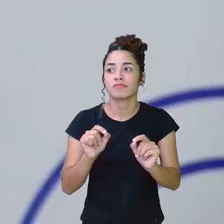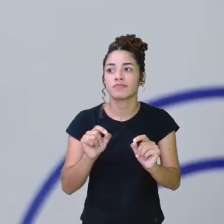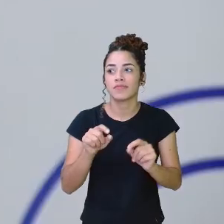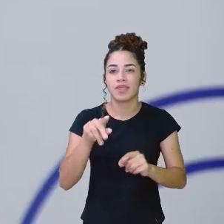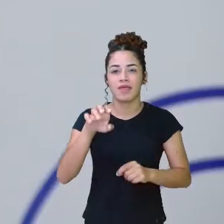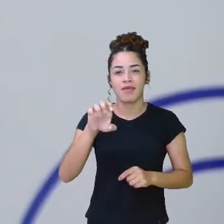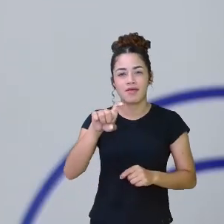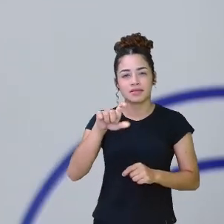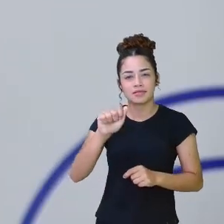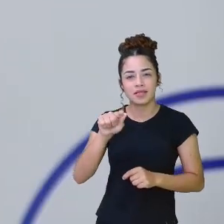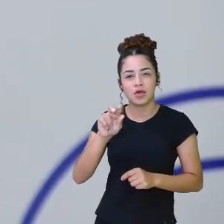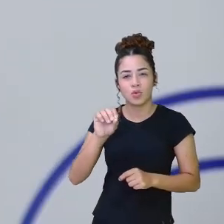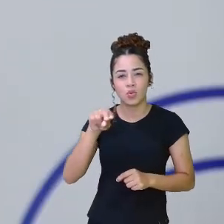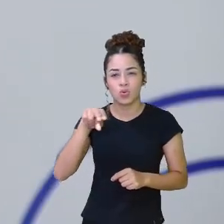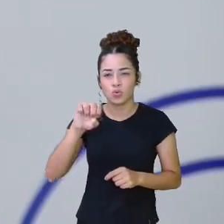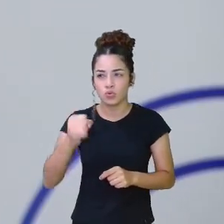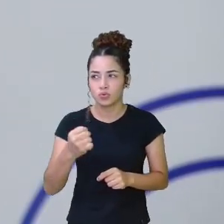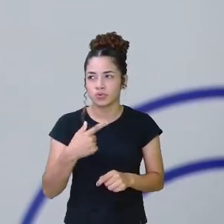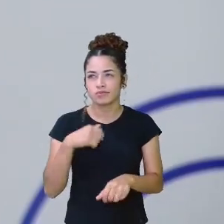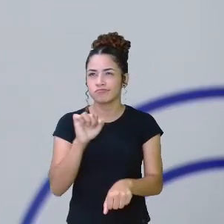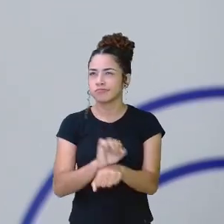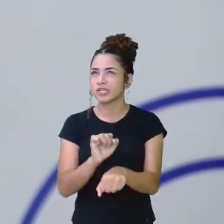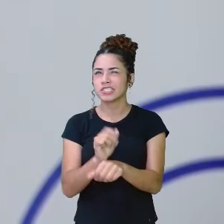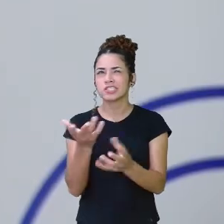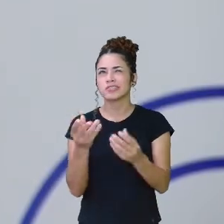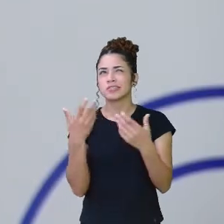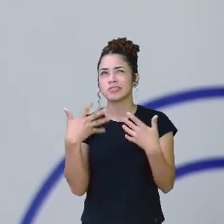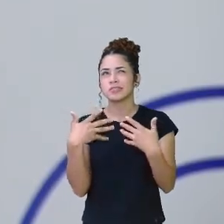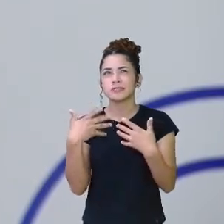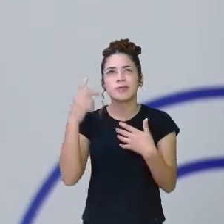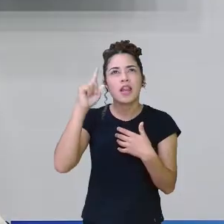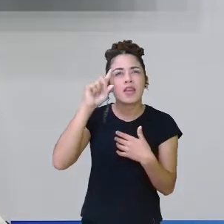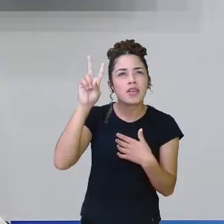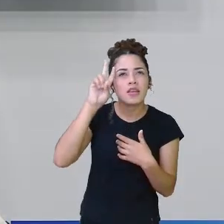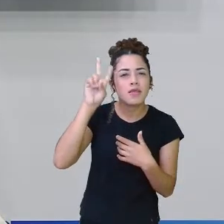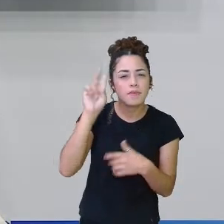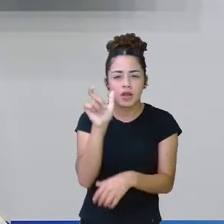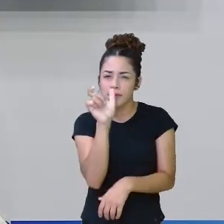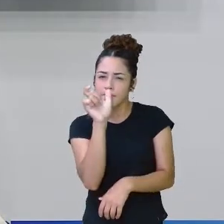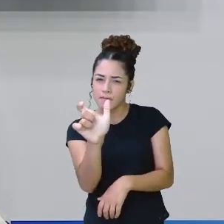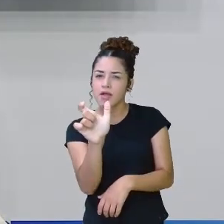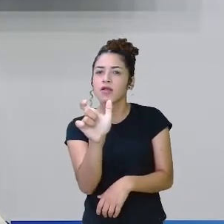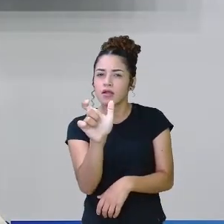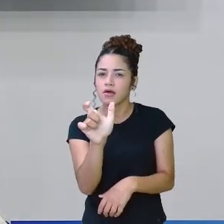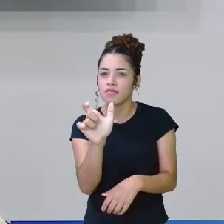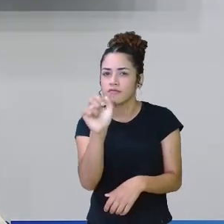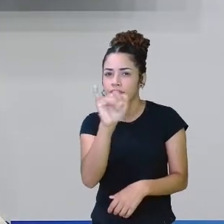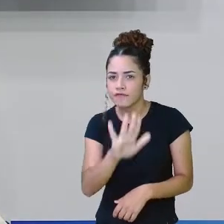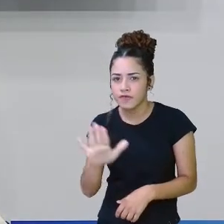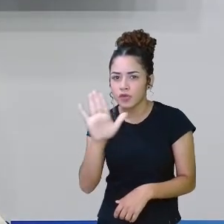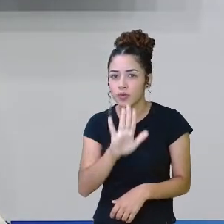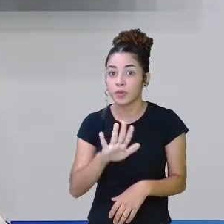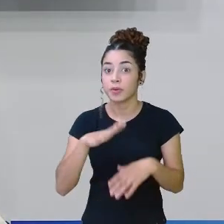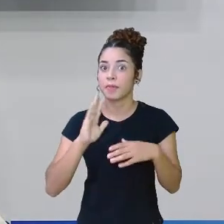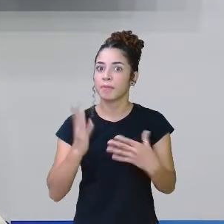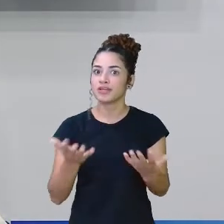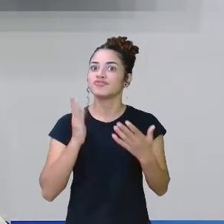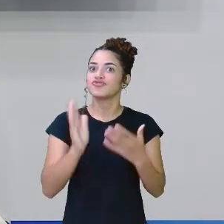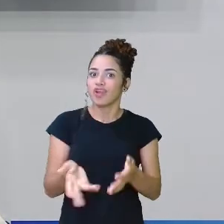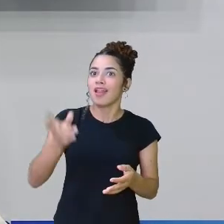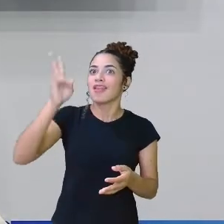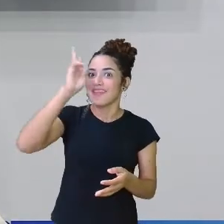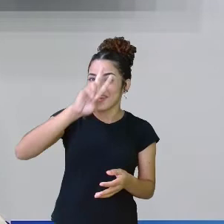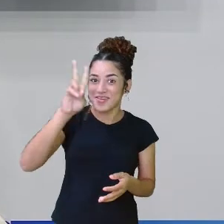hexágonos. Eu parei agora porque eu estava tentando lembrar o nome da figura. Mas que bom que veio a tempo